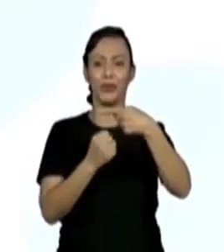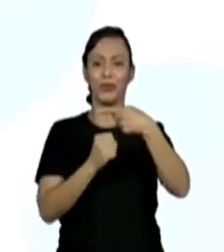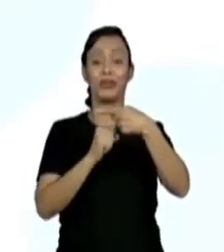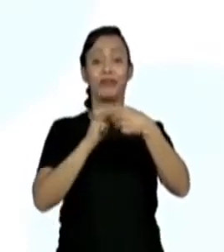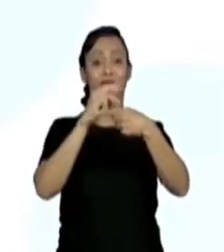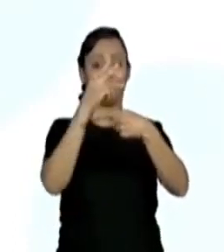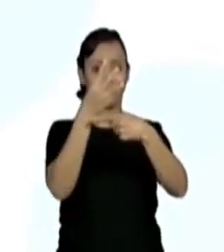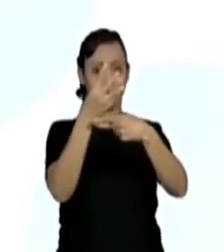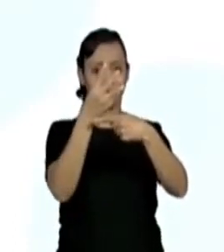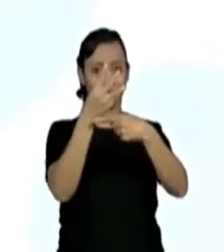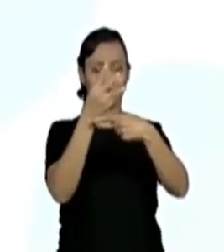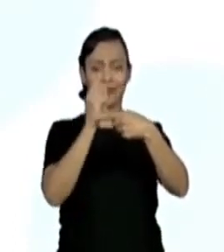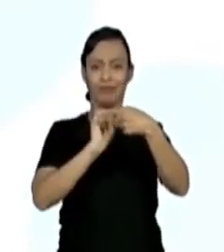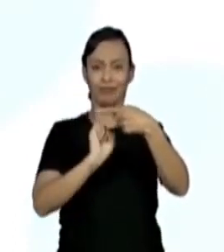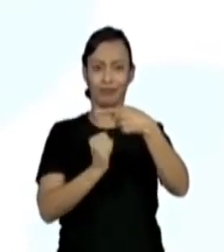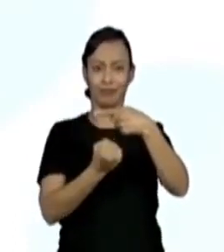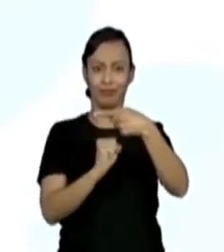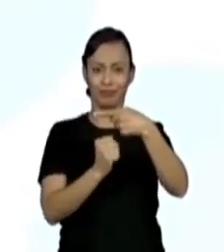leio